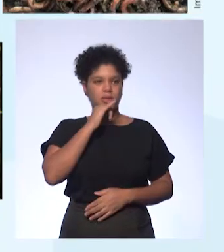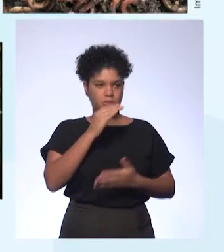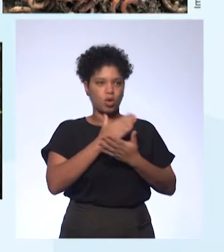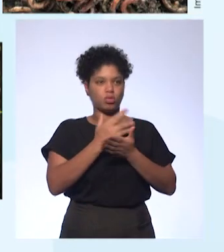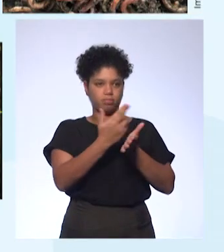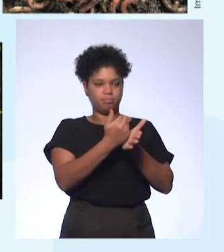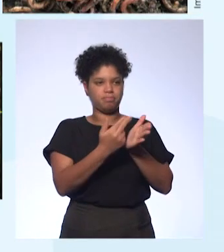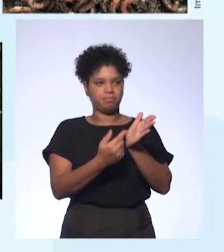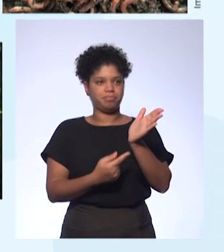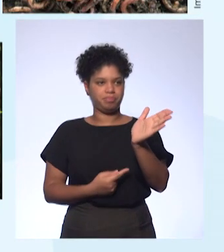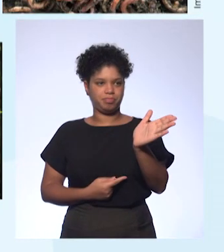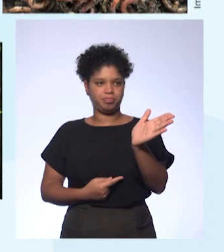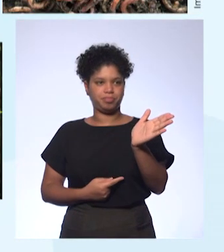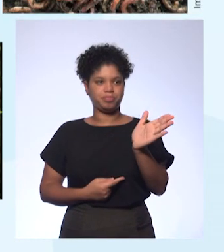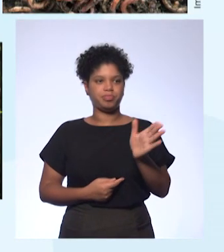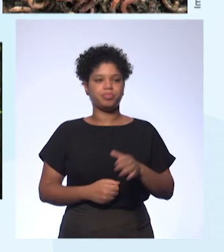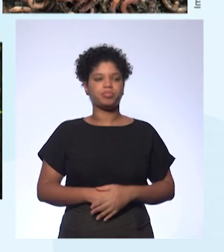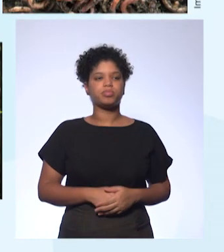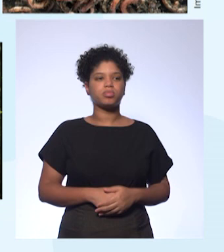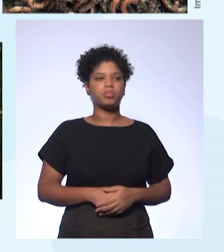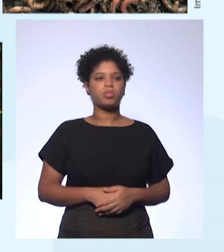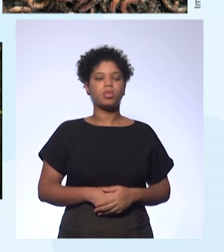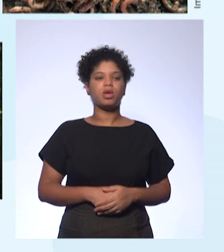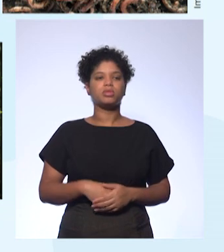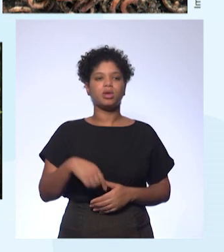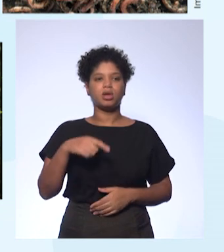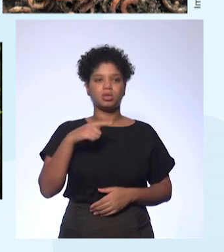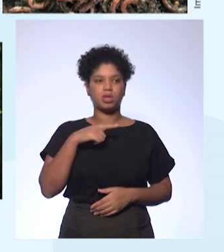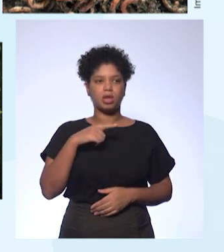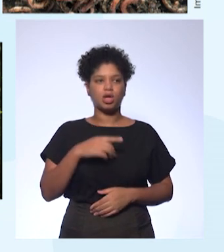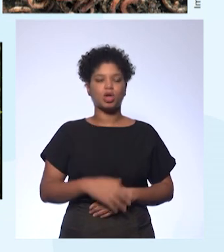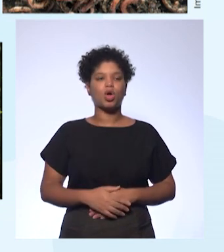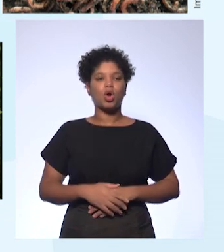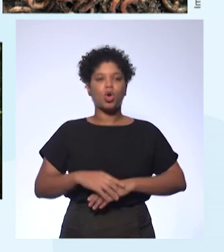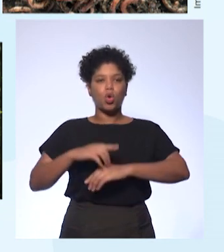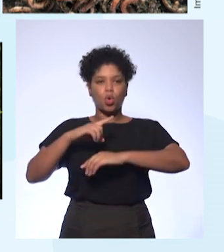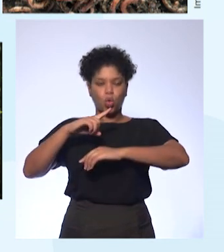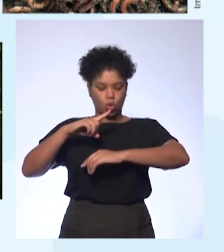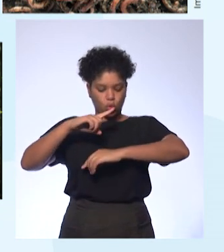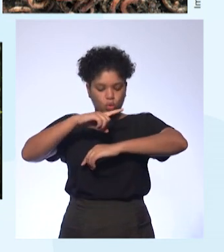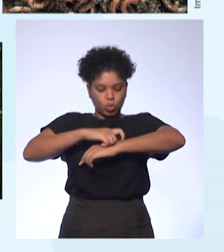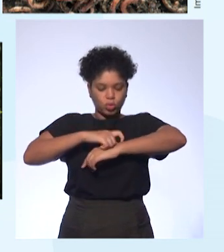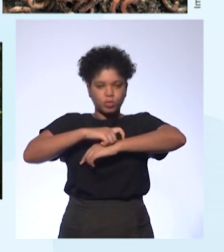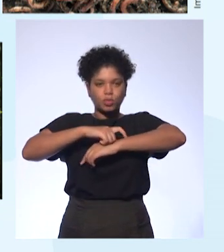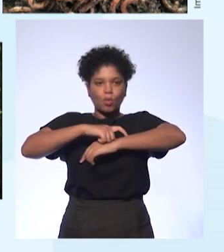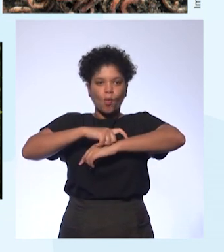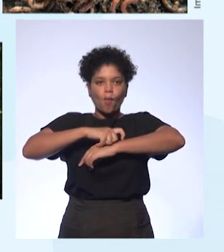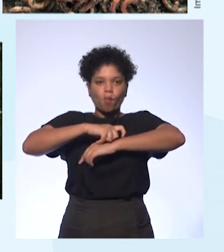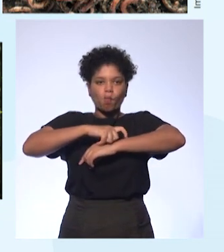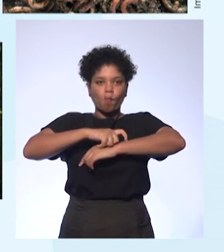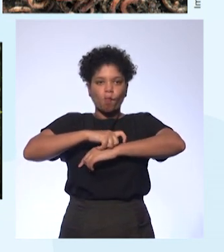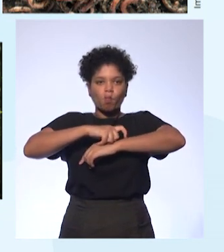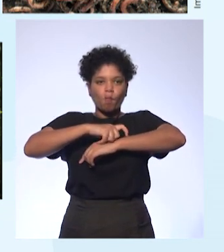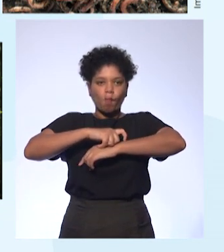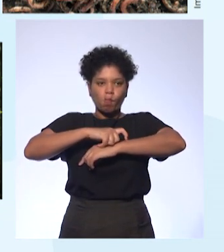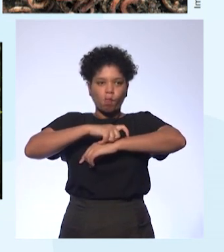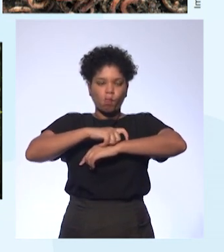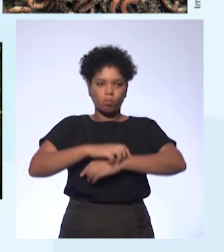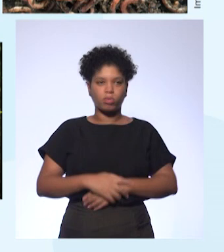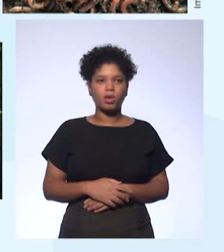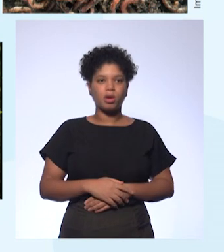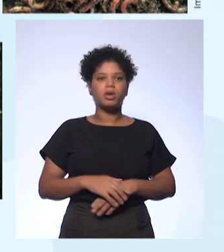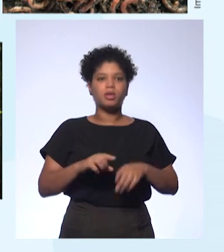consegue observar. Então, ali, os irudíneos, né, que são as sanguessugas, os oligoquetos e